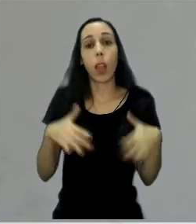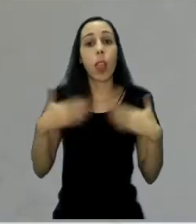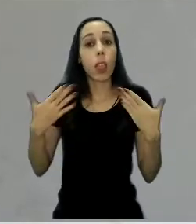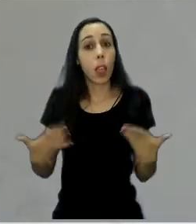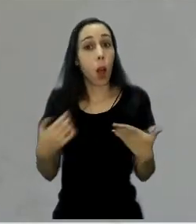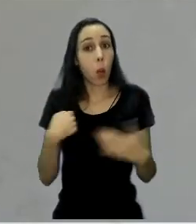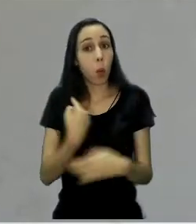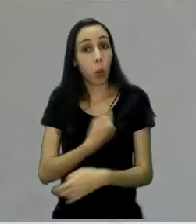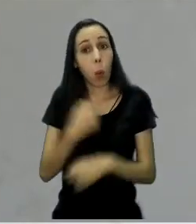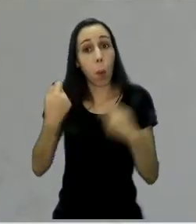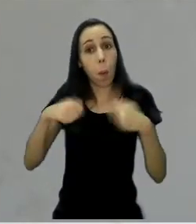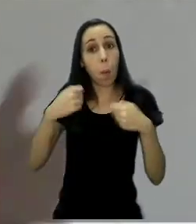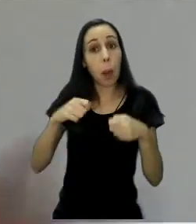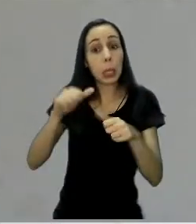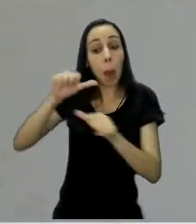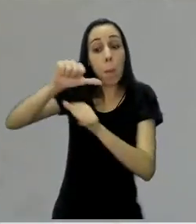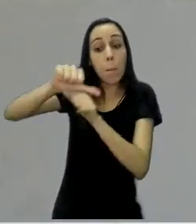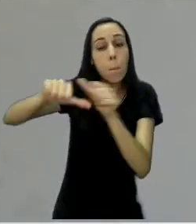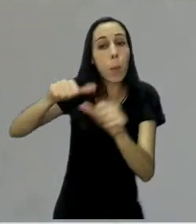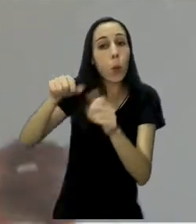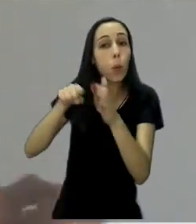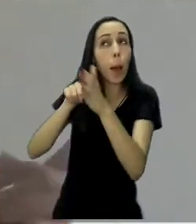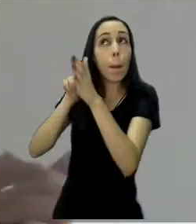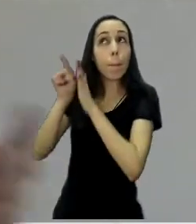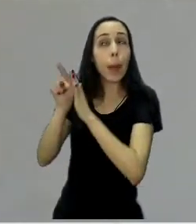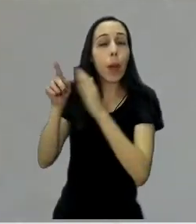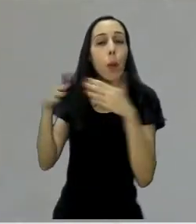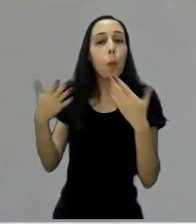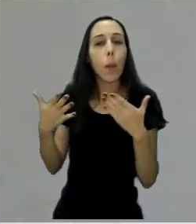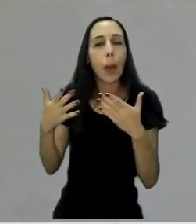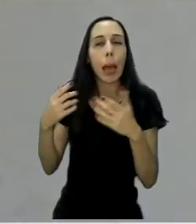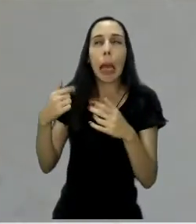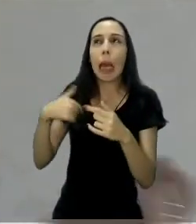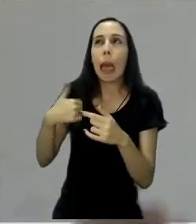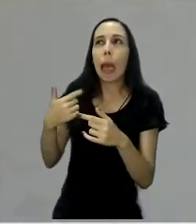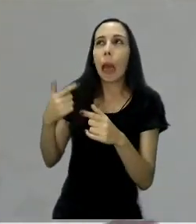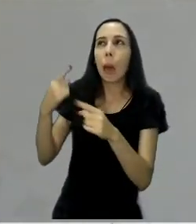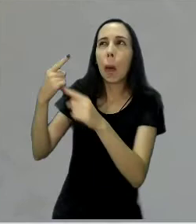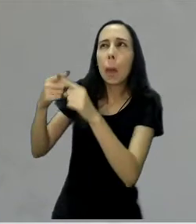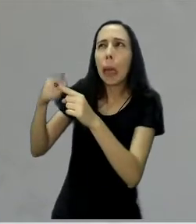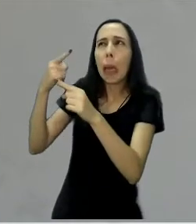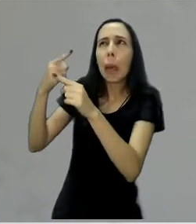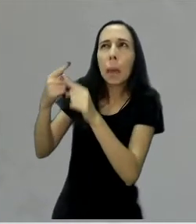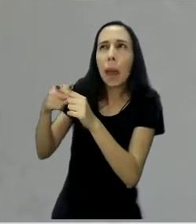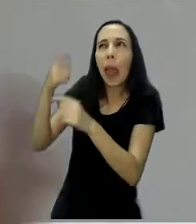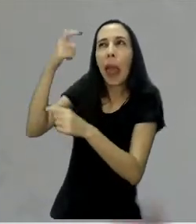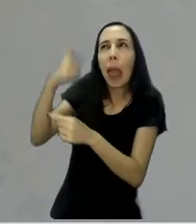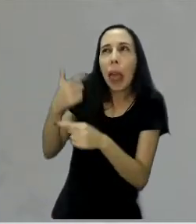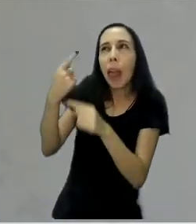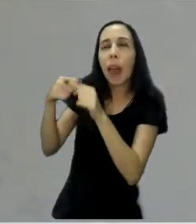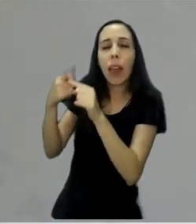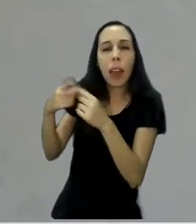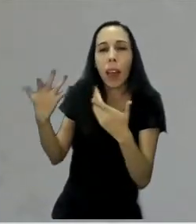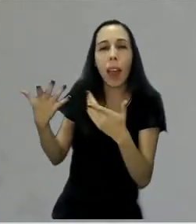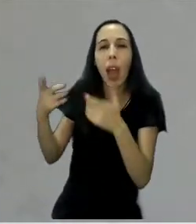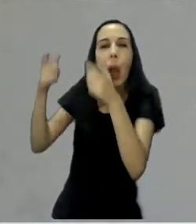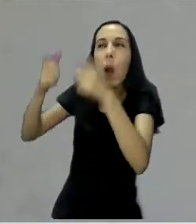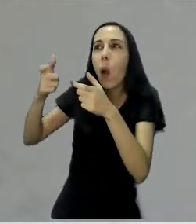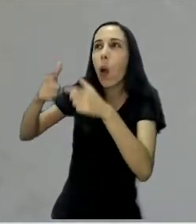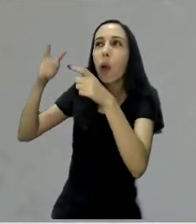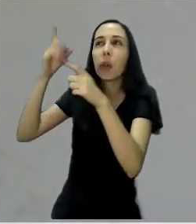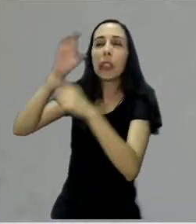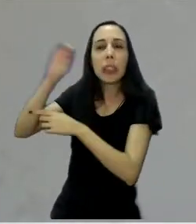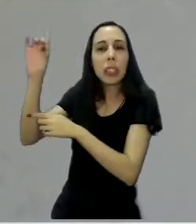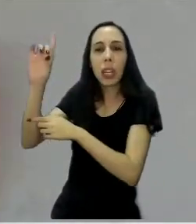e de misericórdia. Então nós temos que trocar a nossa pergunta. Em vez de dizer: por quê? Por que